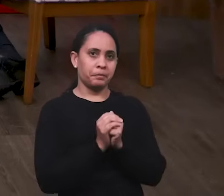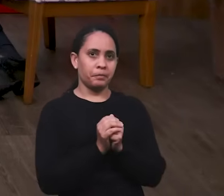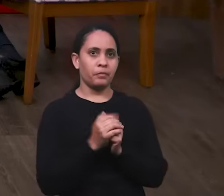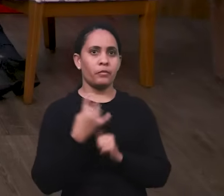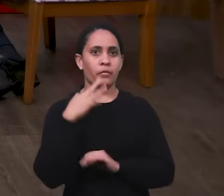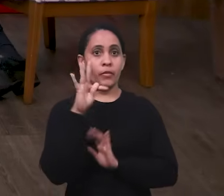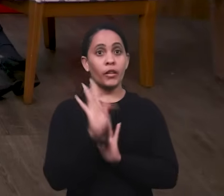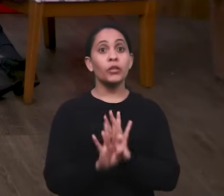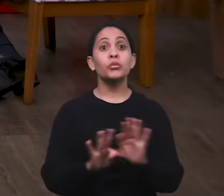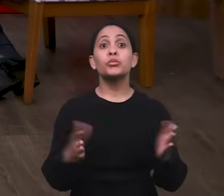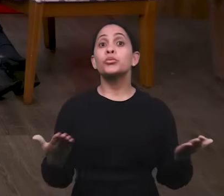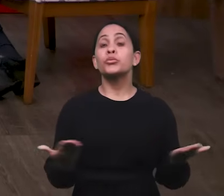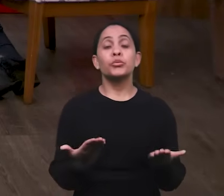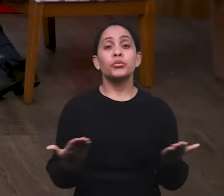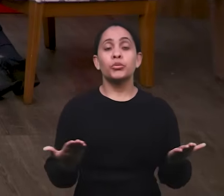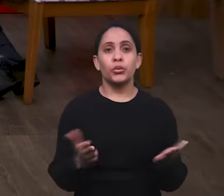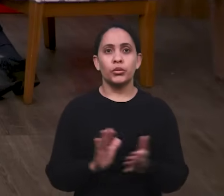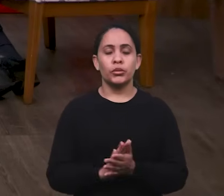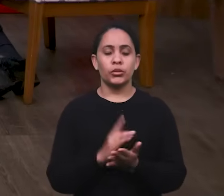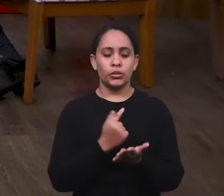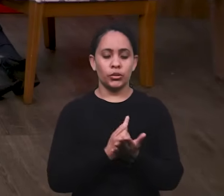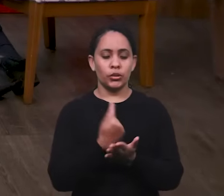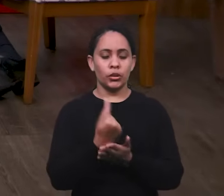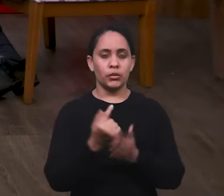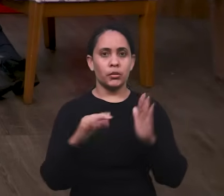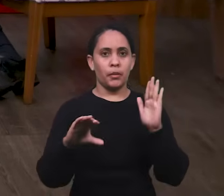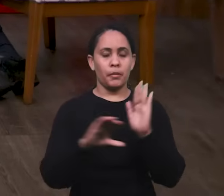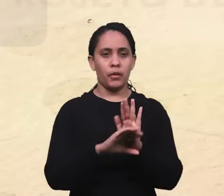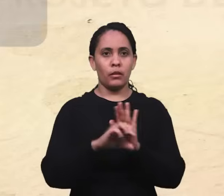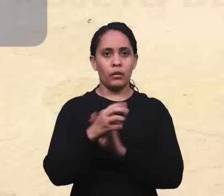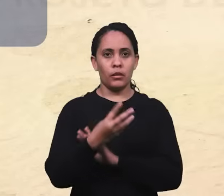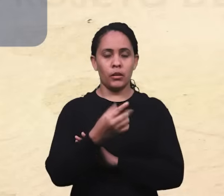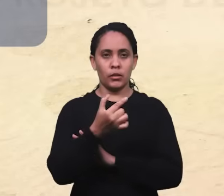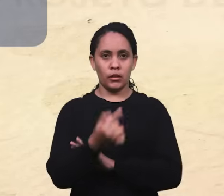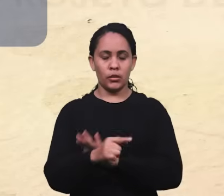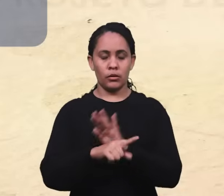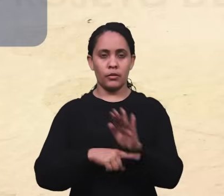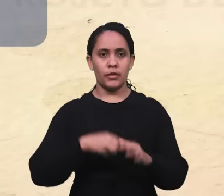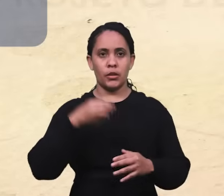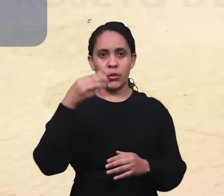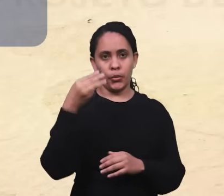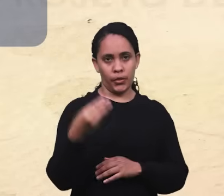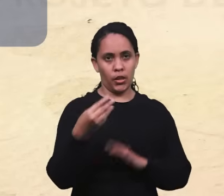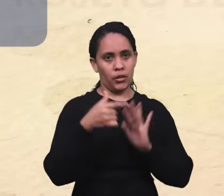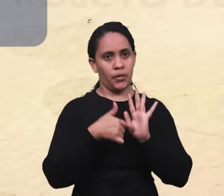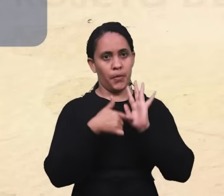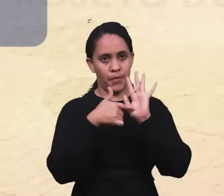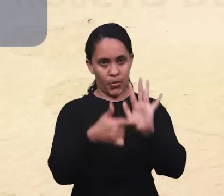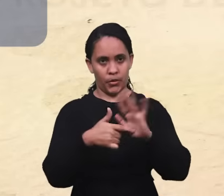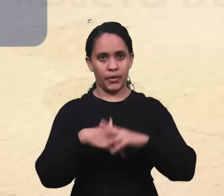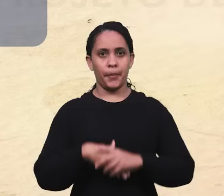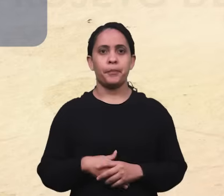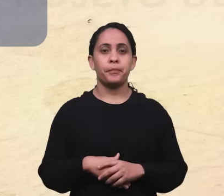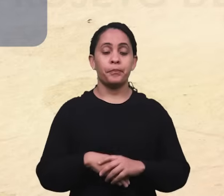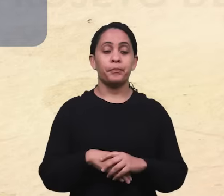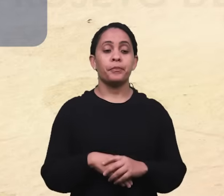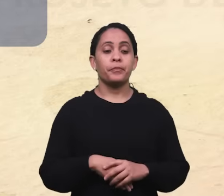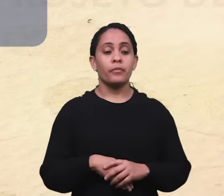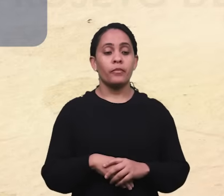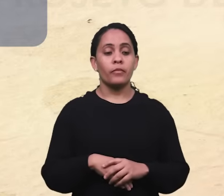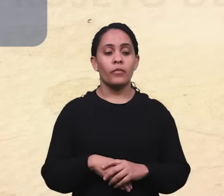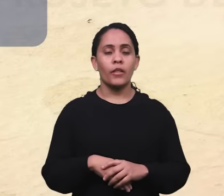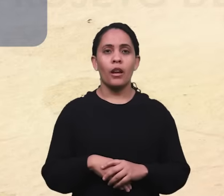O texto de hoje está no livro de Gênesis, capítulo 37, versículo 3, que diz assim: E